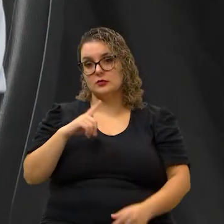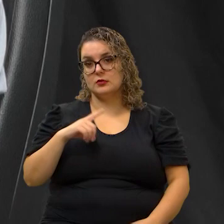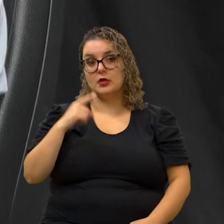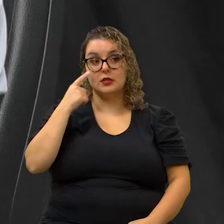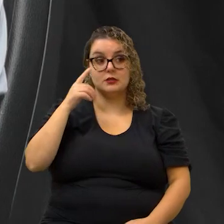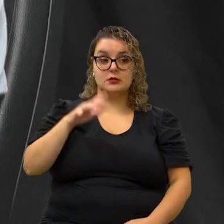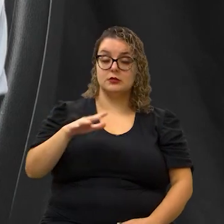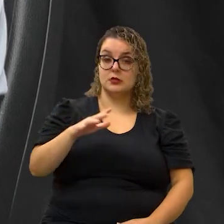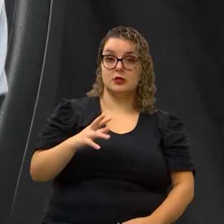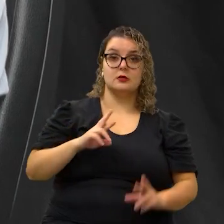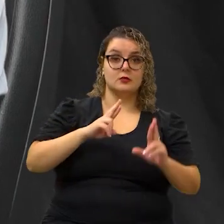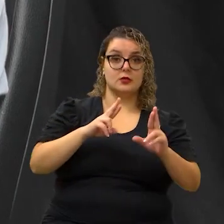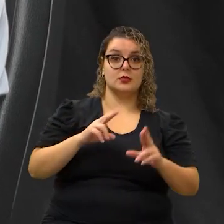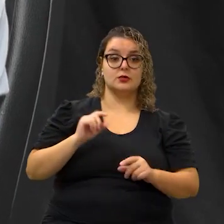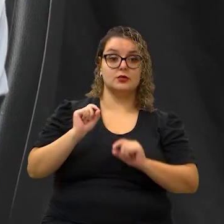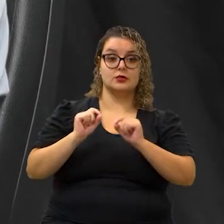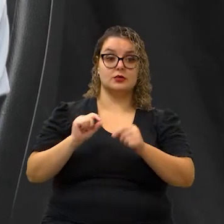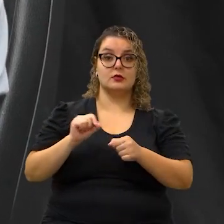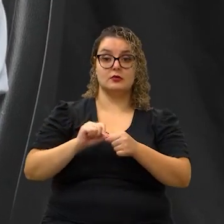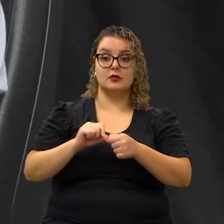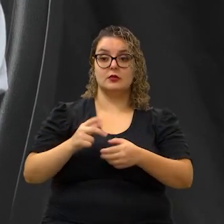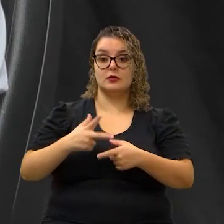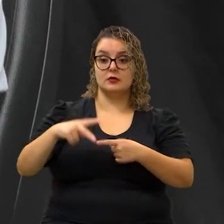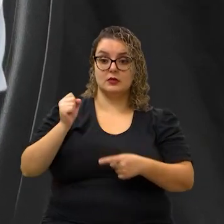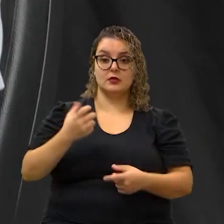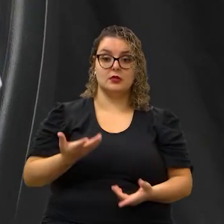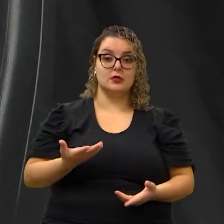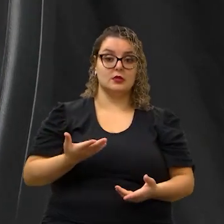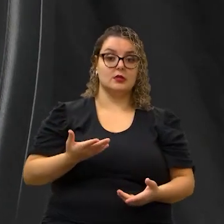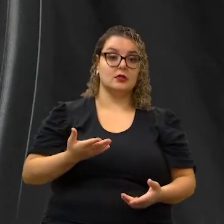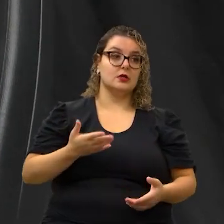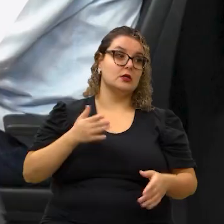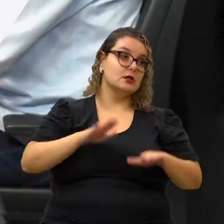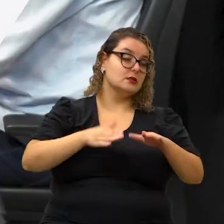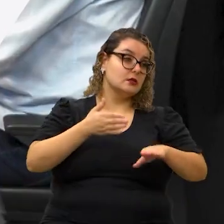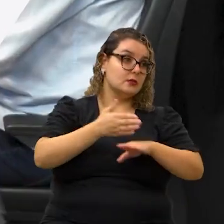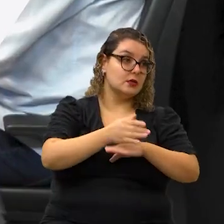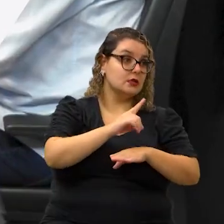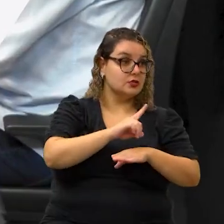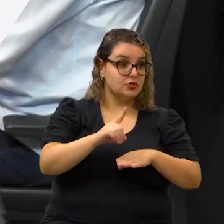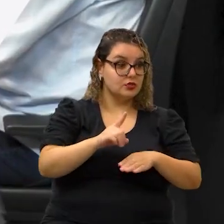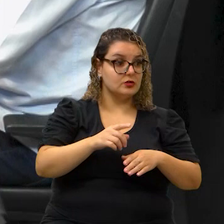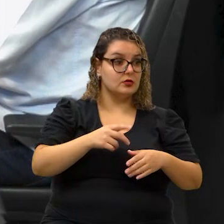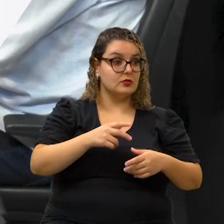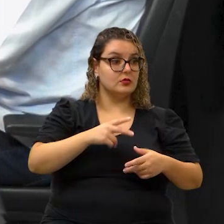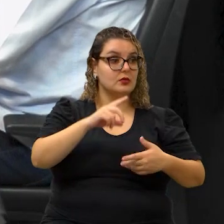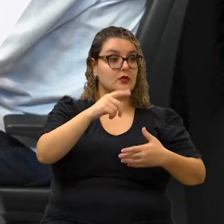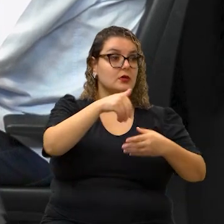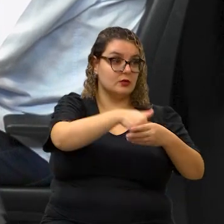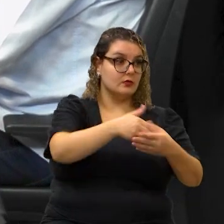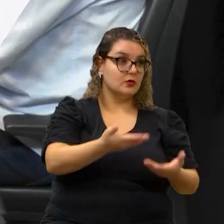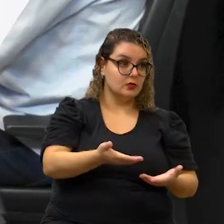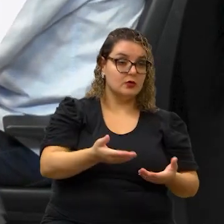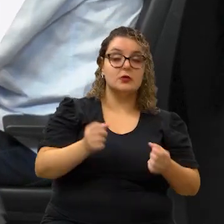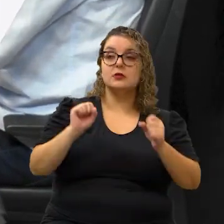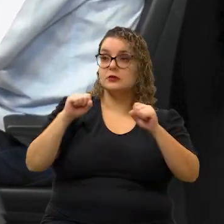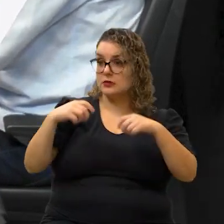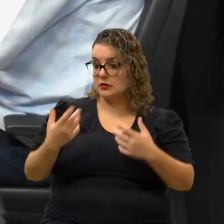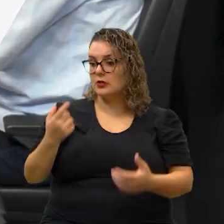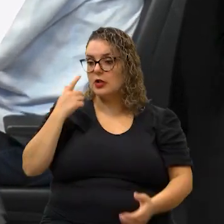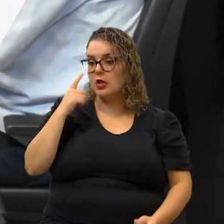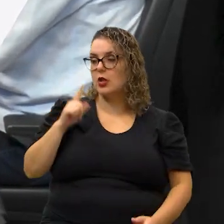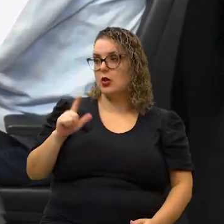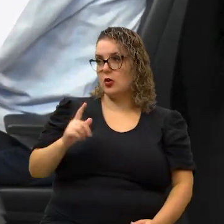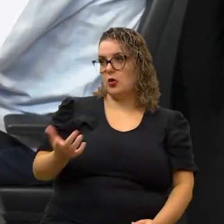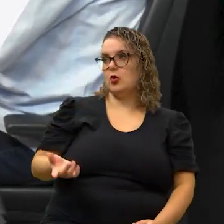que ele teve, as ideias e a perspectiva de quem o elegeu. E às vezes essa participação pode ser da pessoa que não o elegeu. Eu digo